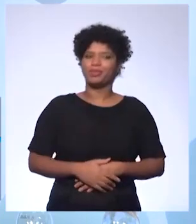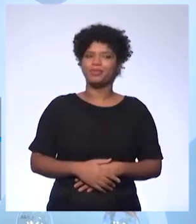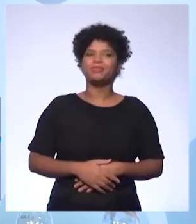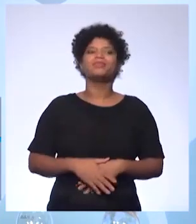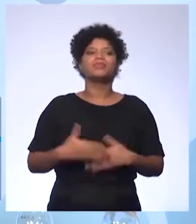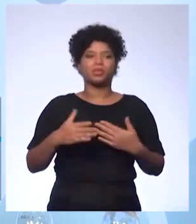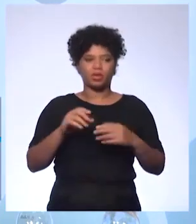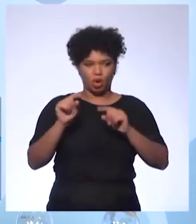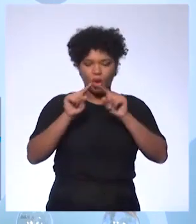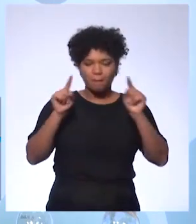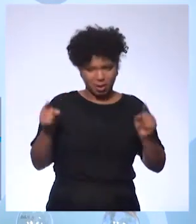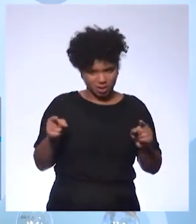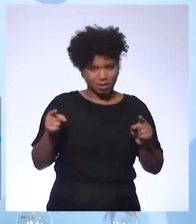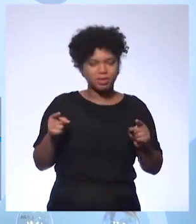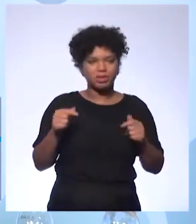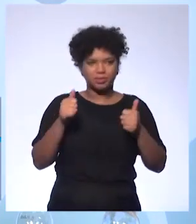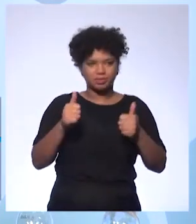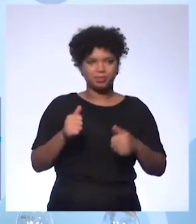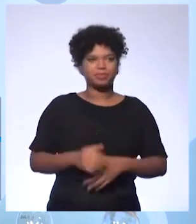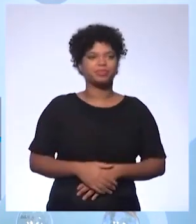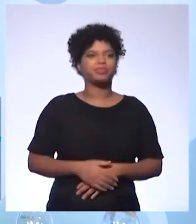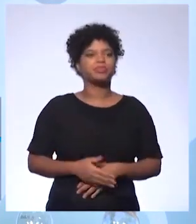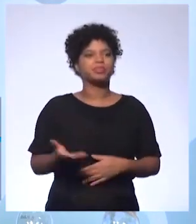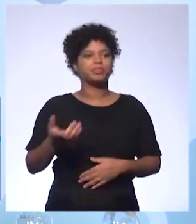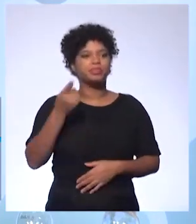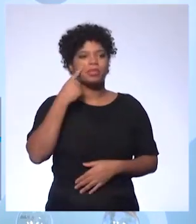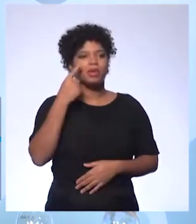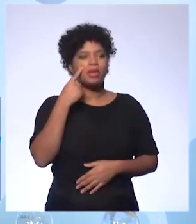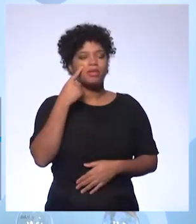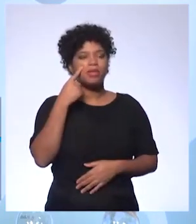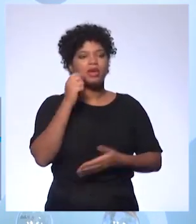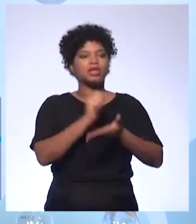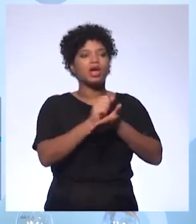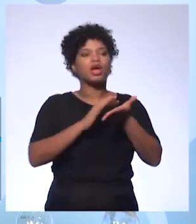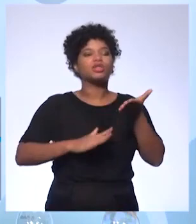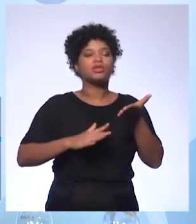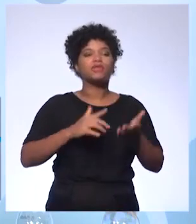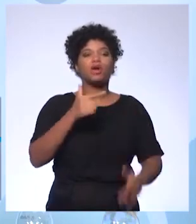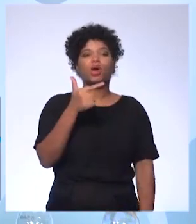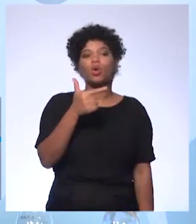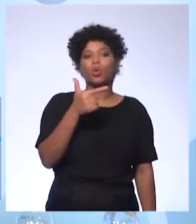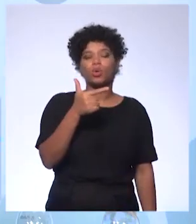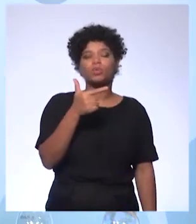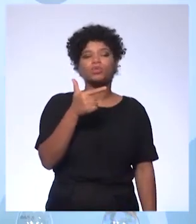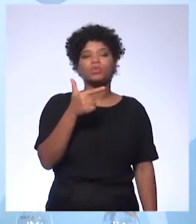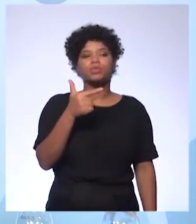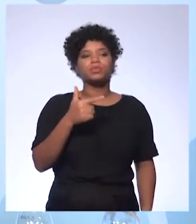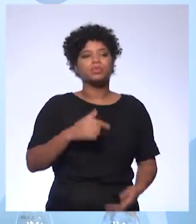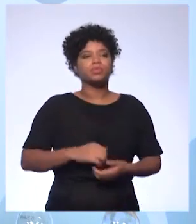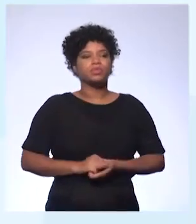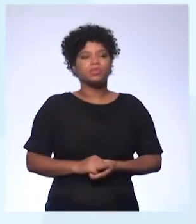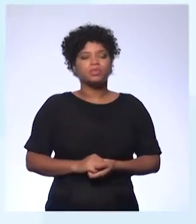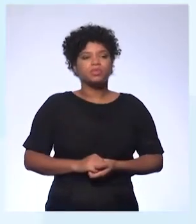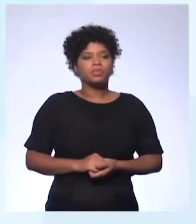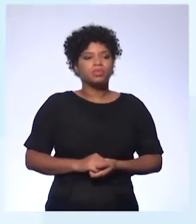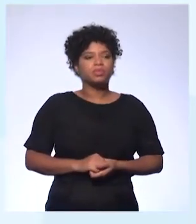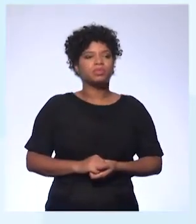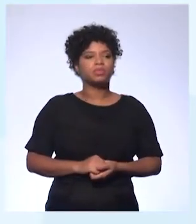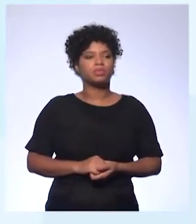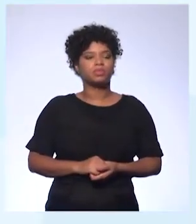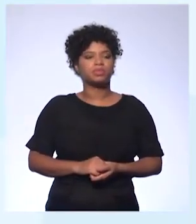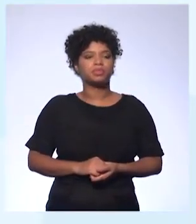esse parênteses, né, essa anedota, vamos para a atividade 2. Observem aí na tela, por favor.